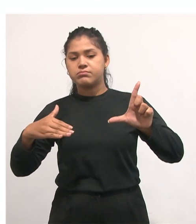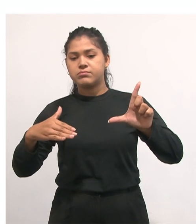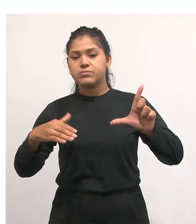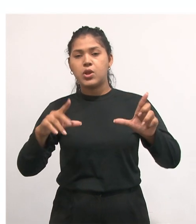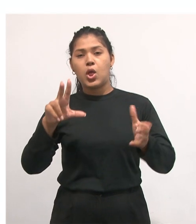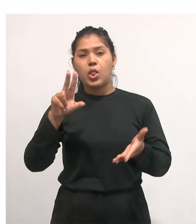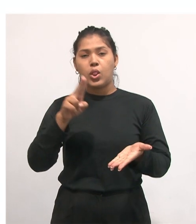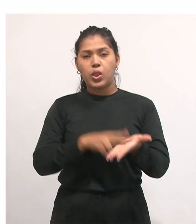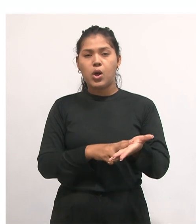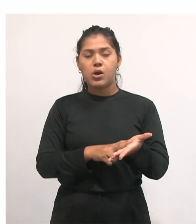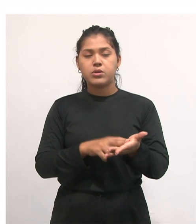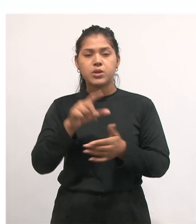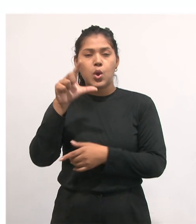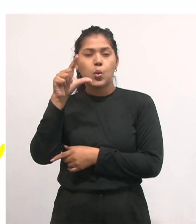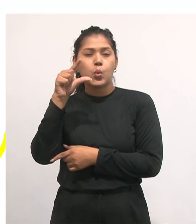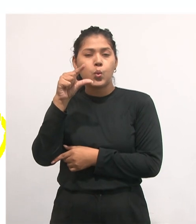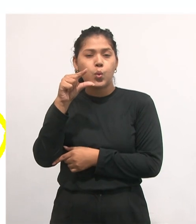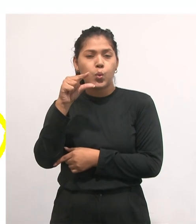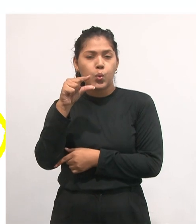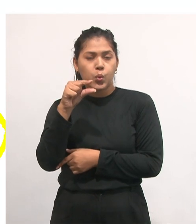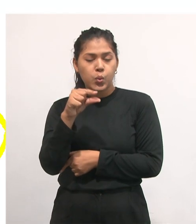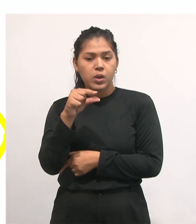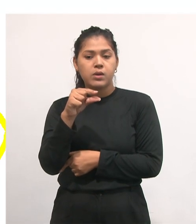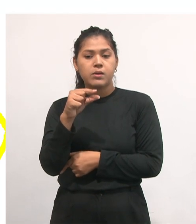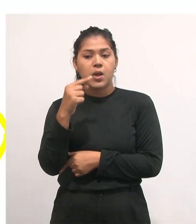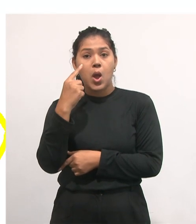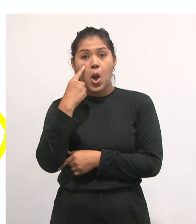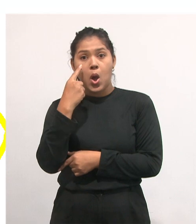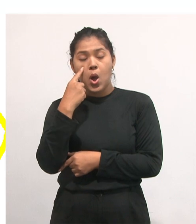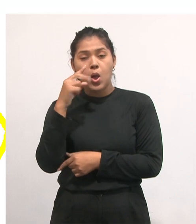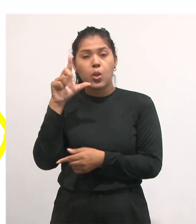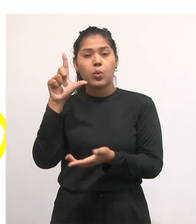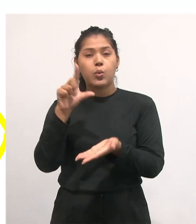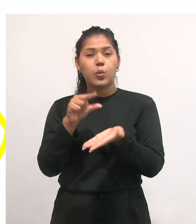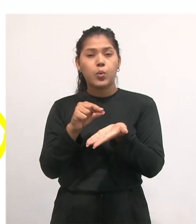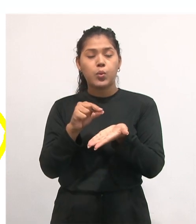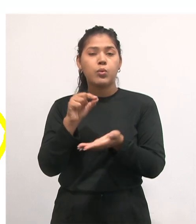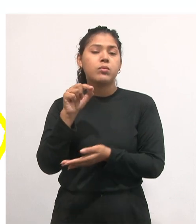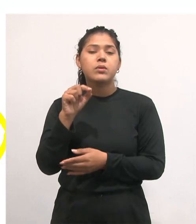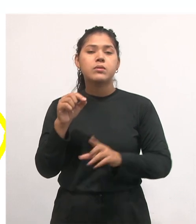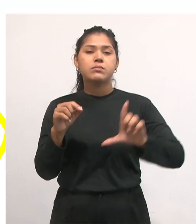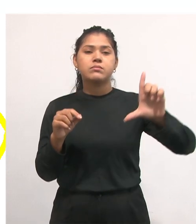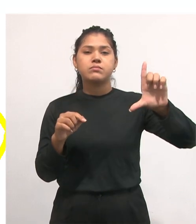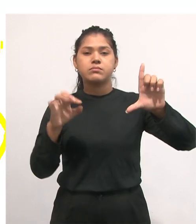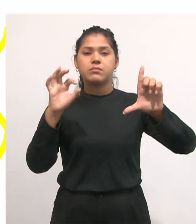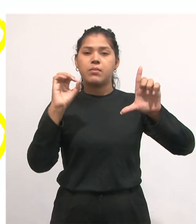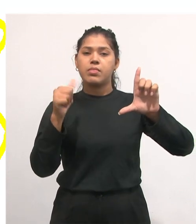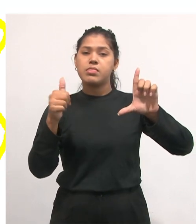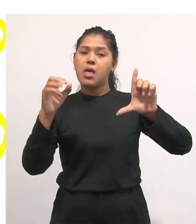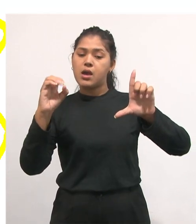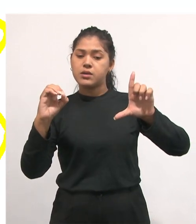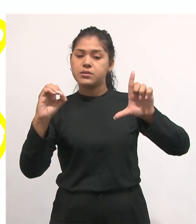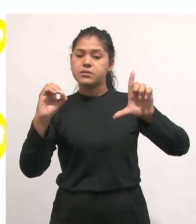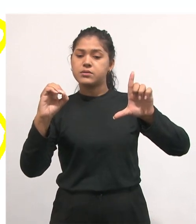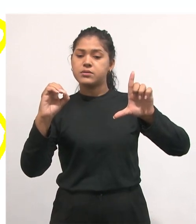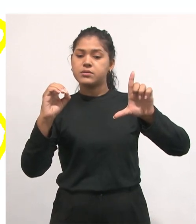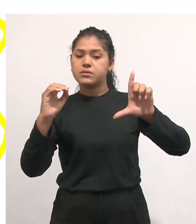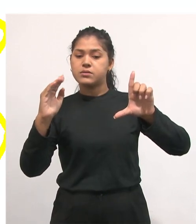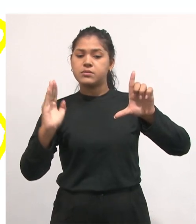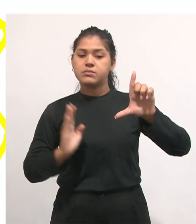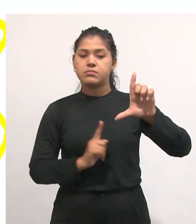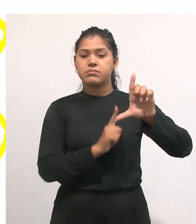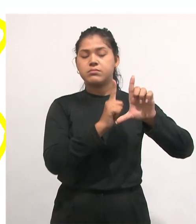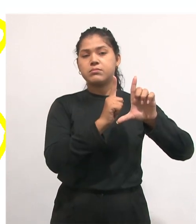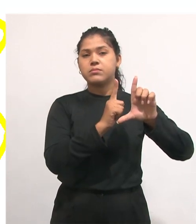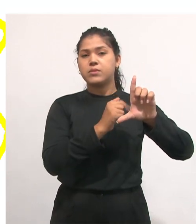ó, maior a nota em matemática, olha só, tirou 10 em matemática. Já em português, olha lá,